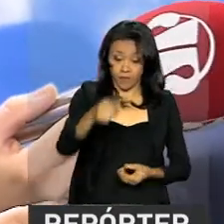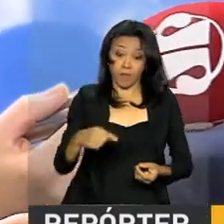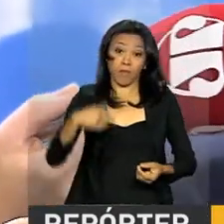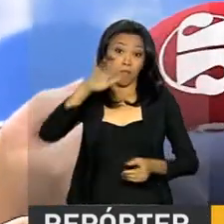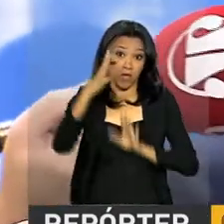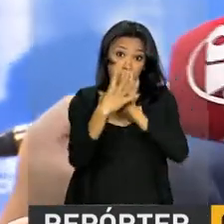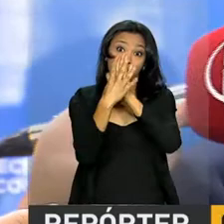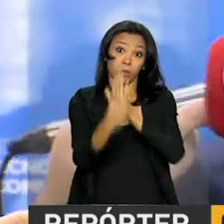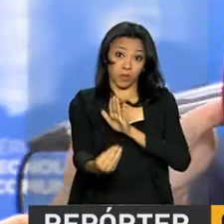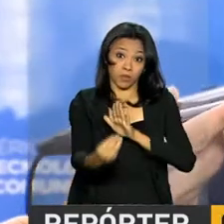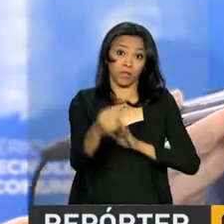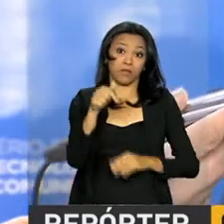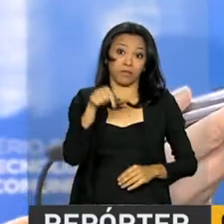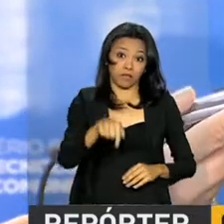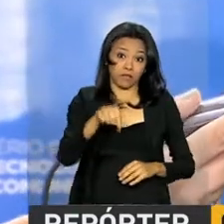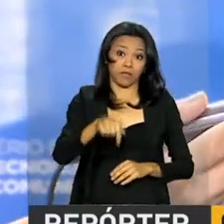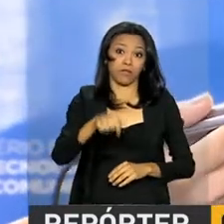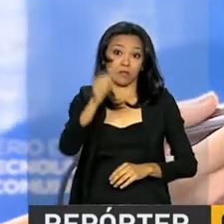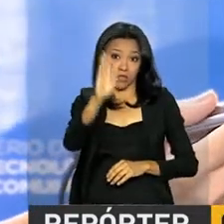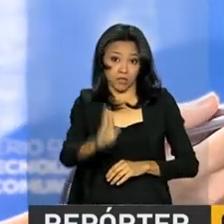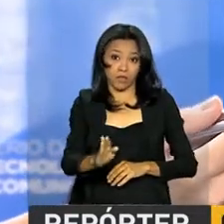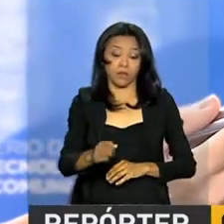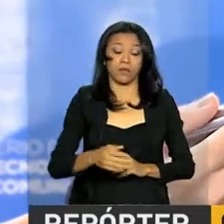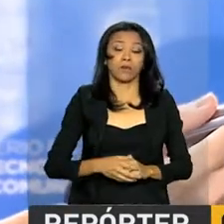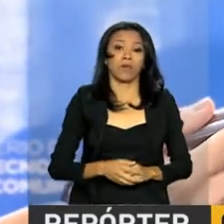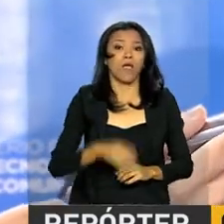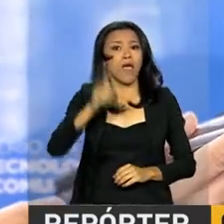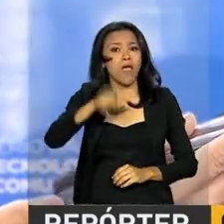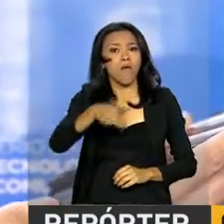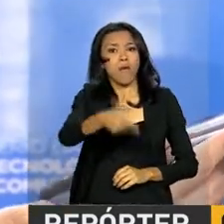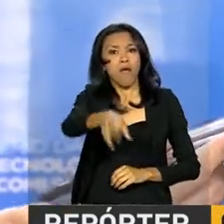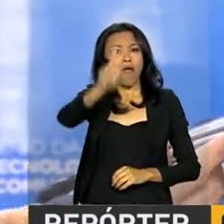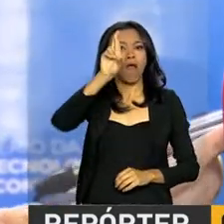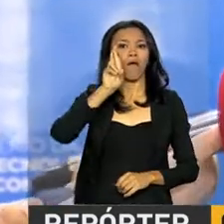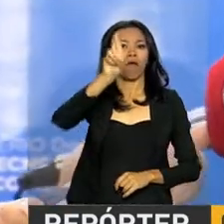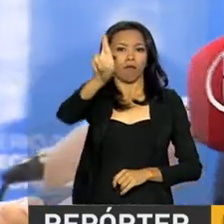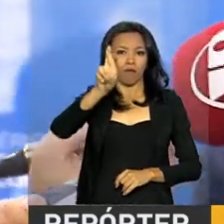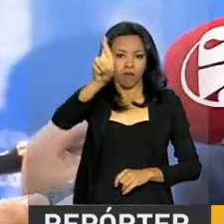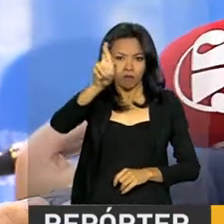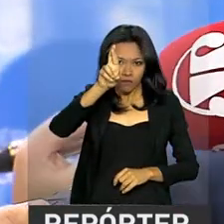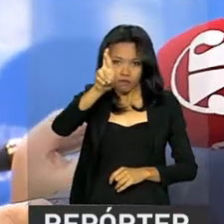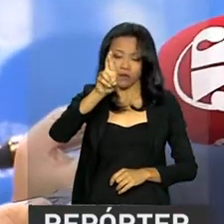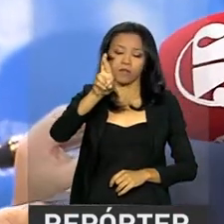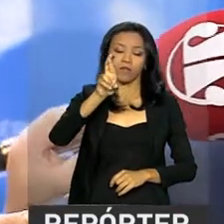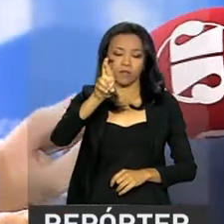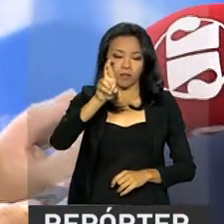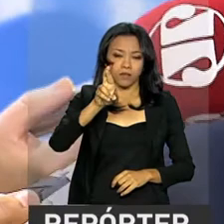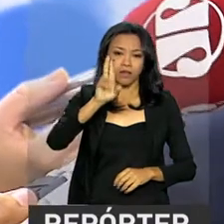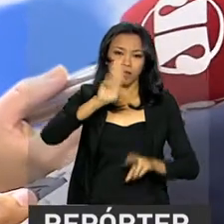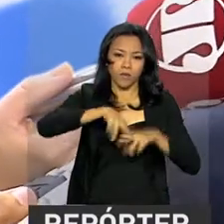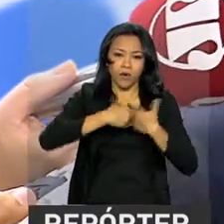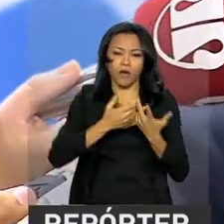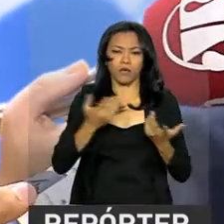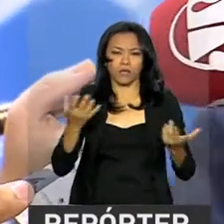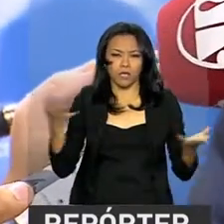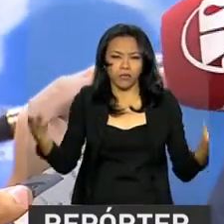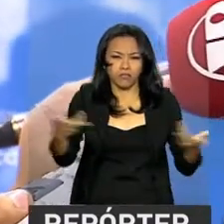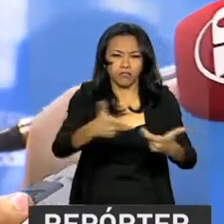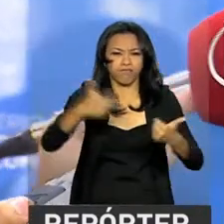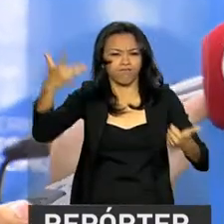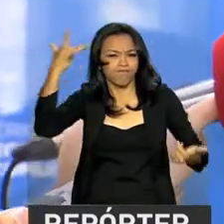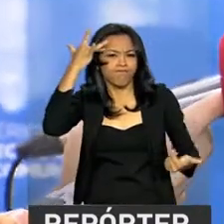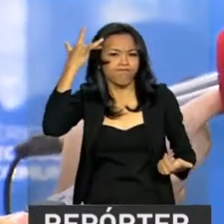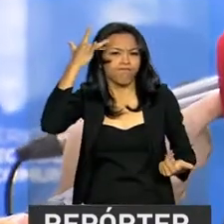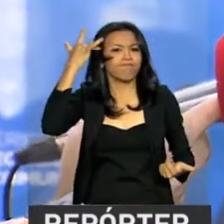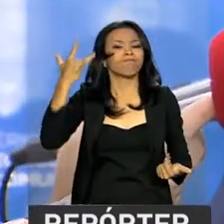tem sido considerado uma referência uma referência por conta da eficiência da rápida